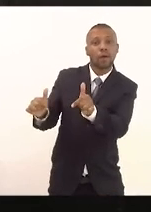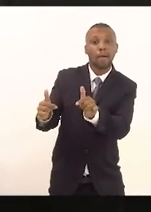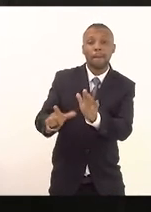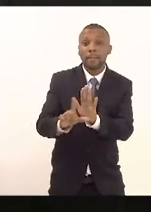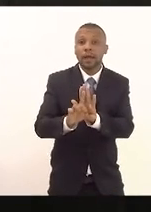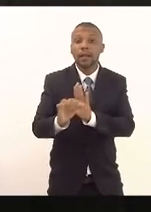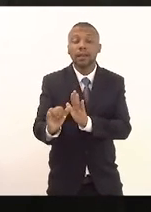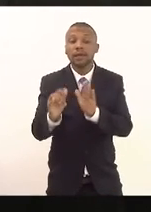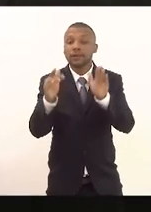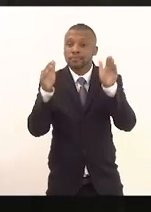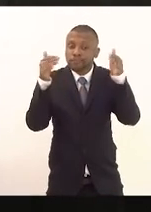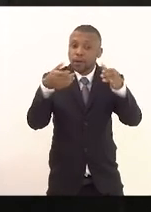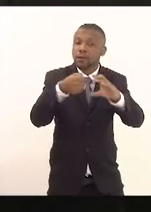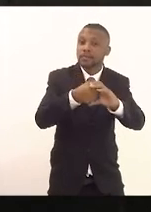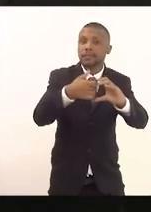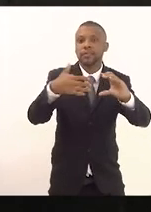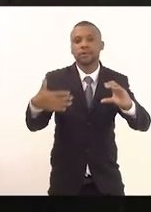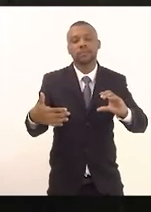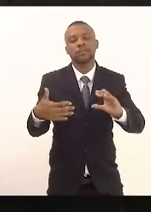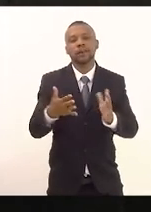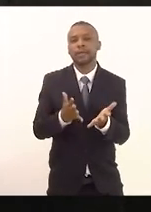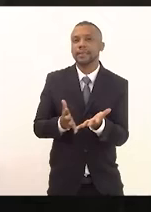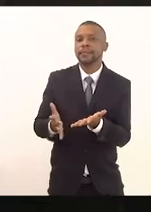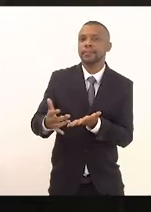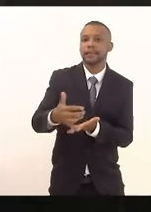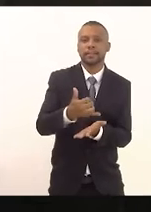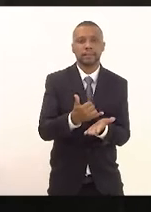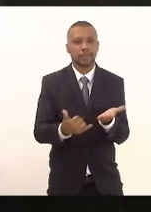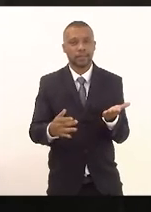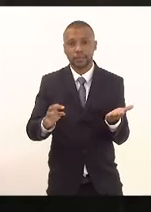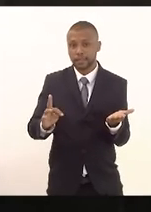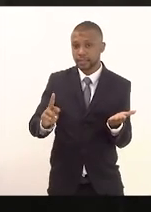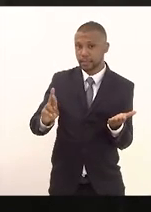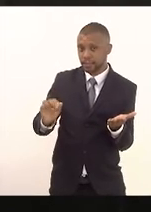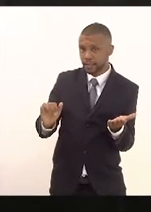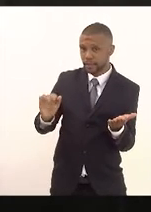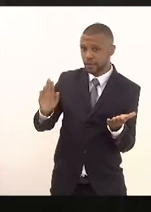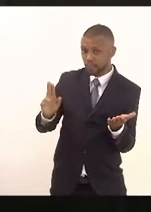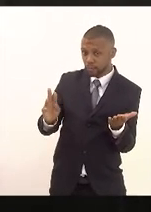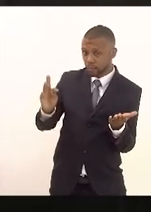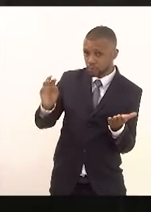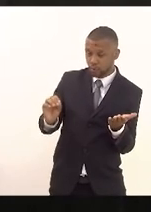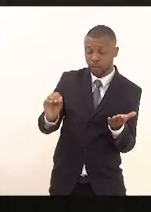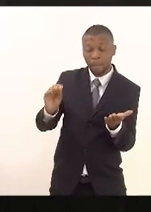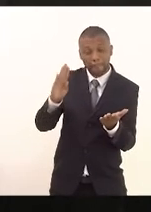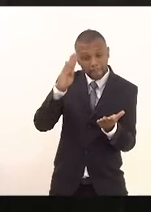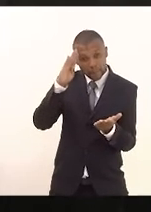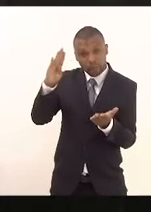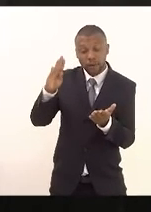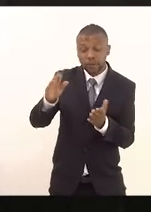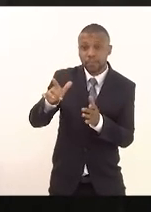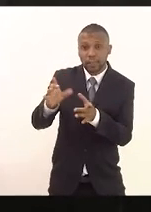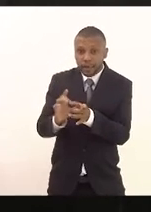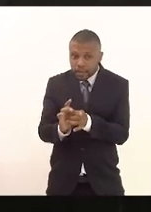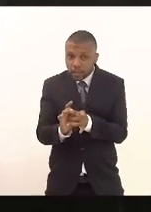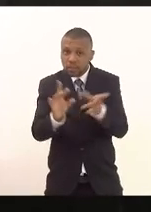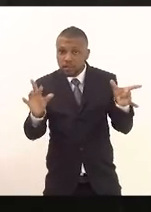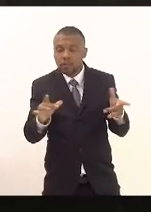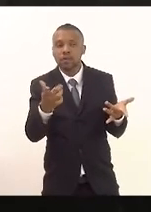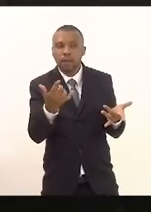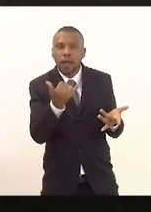tributária inclusive para os que concedem renúncia de refrescal isso